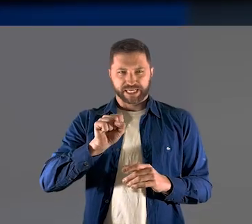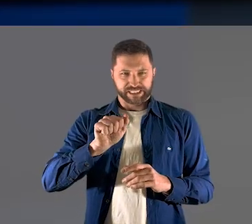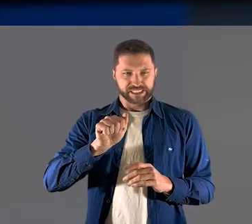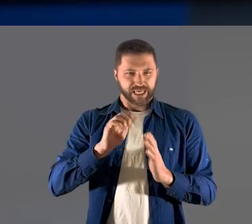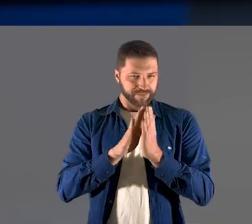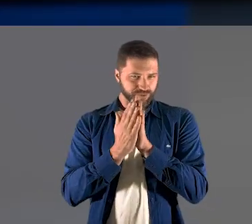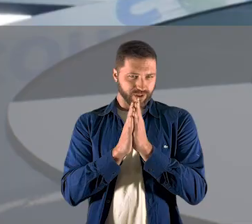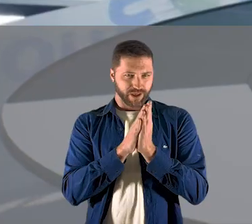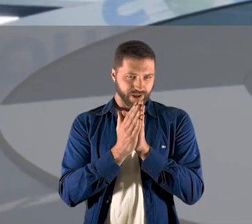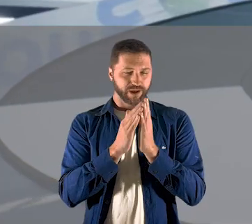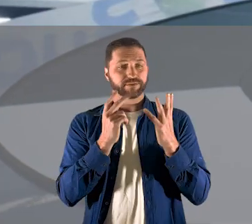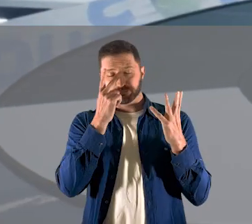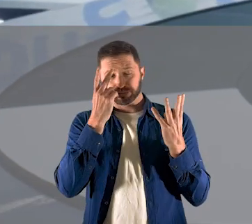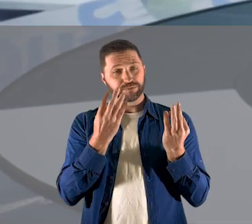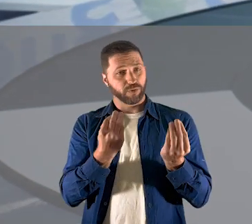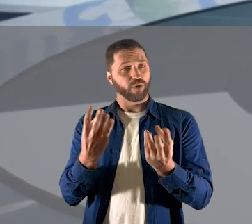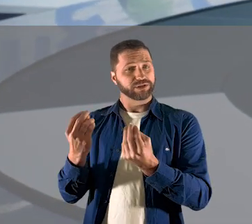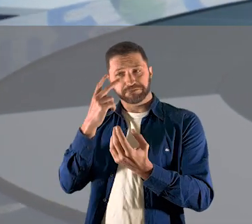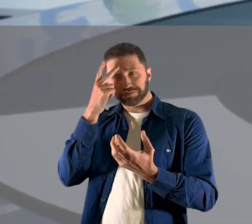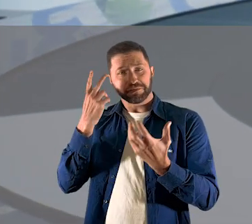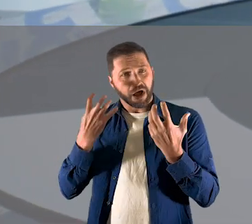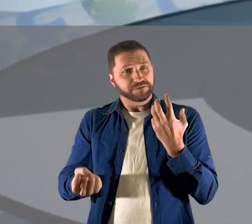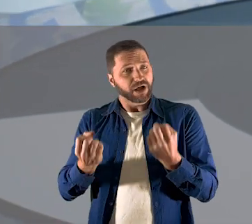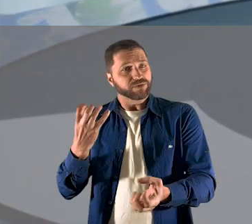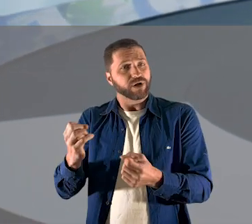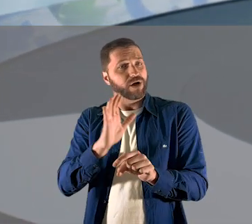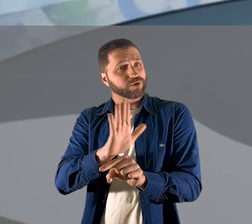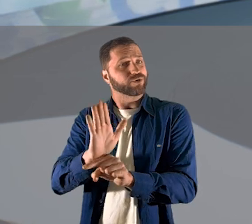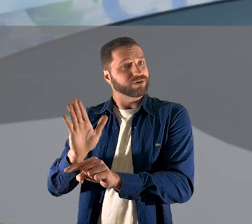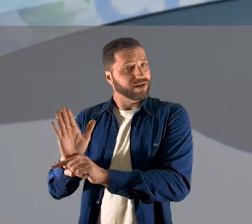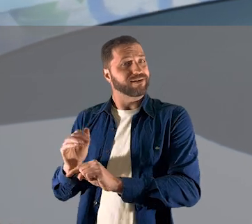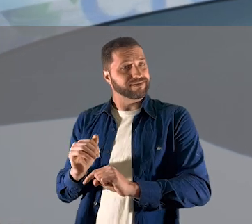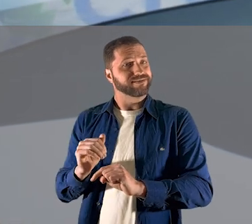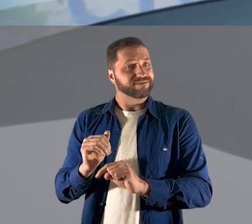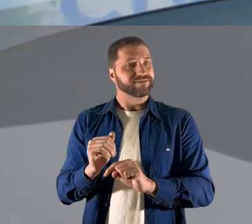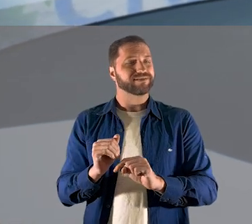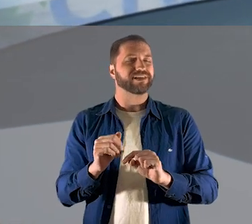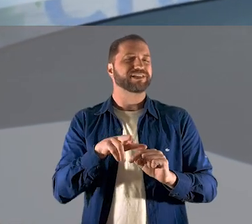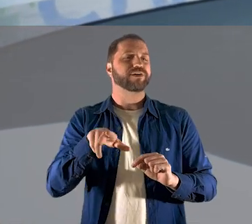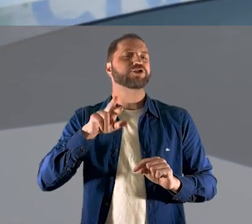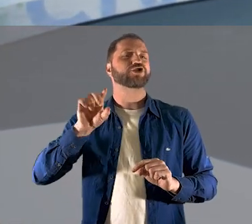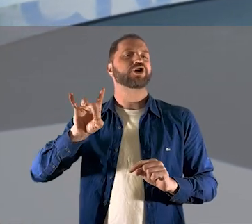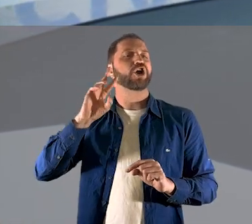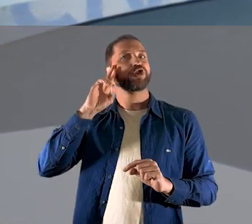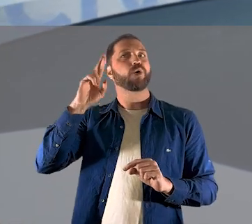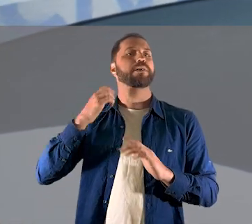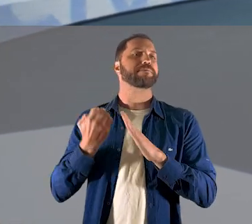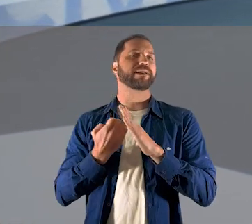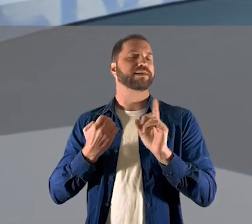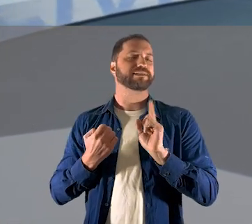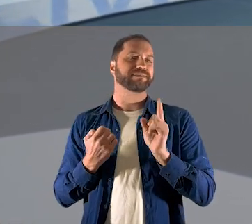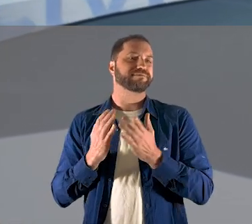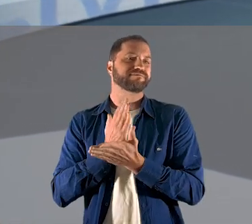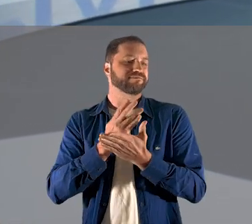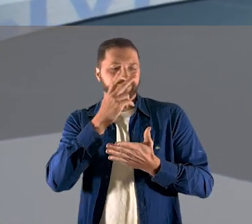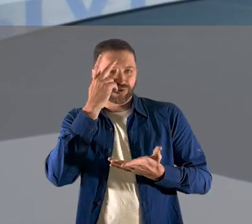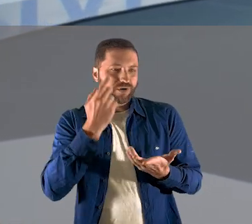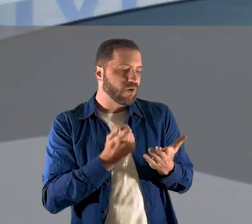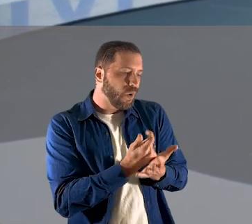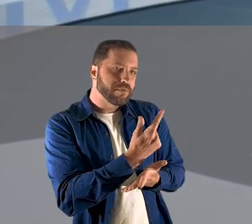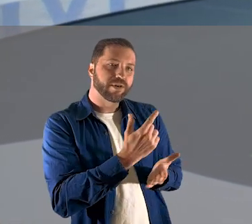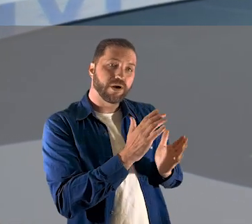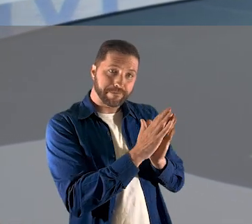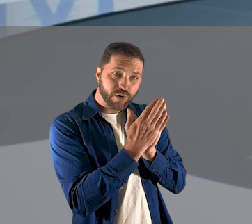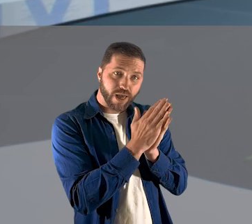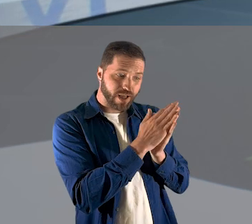muitas pessoas se engajaram nessa causa não só empresários como pessoas que deram a boneca para os filhos